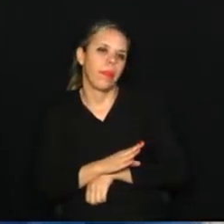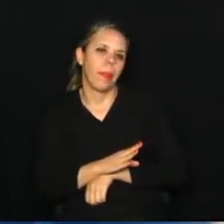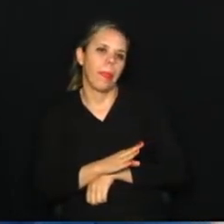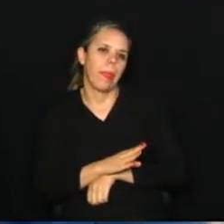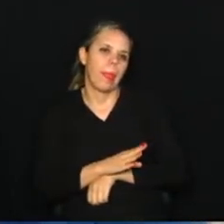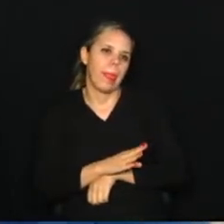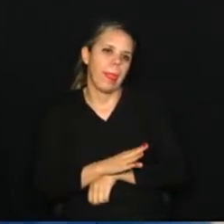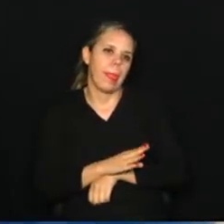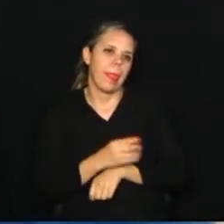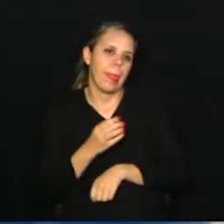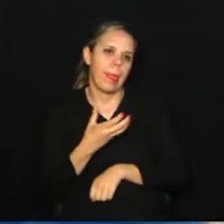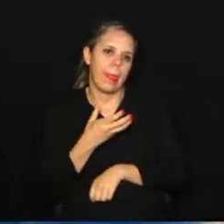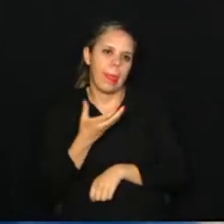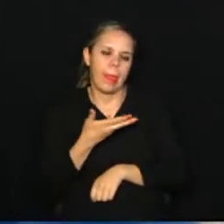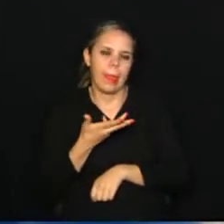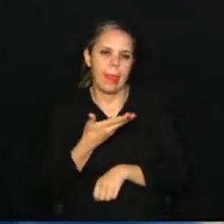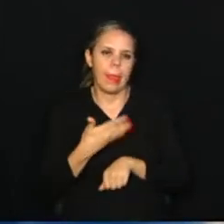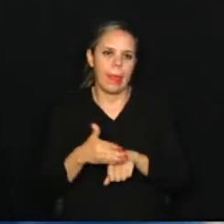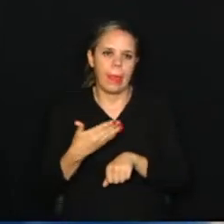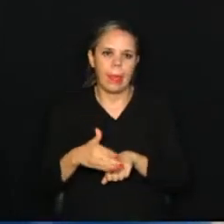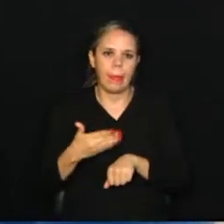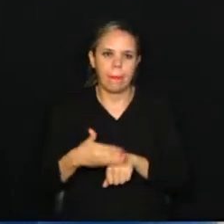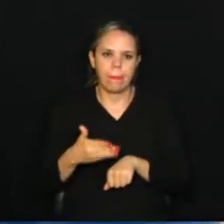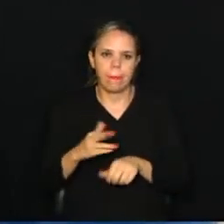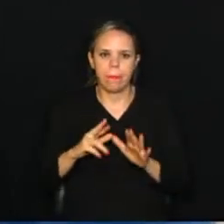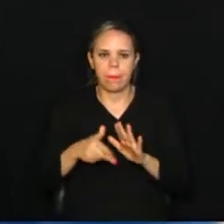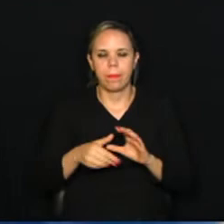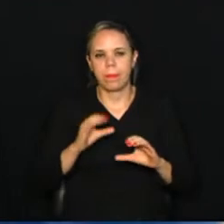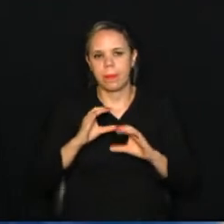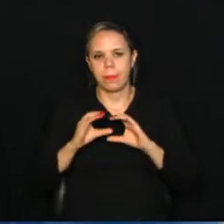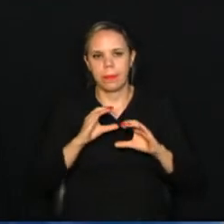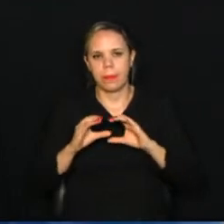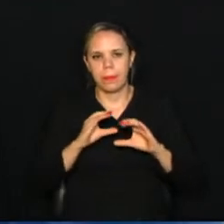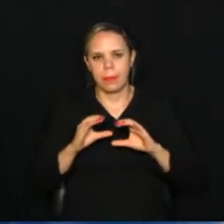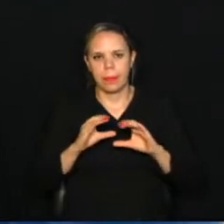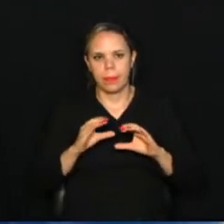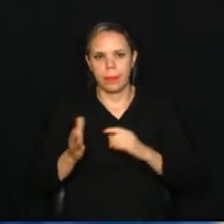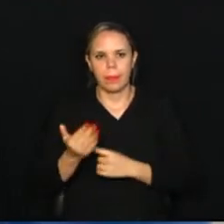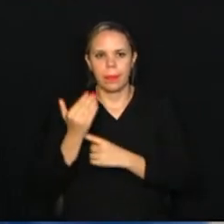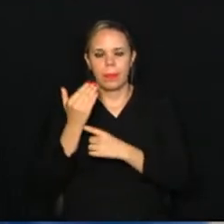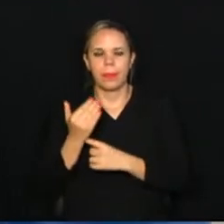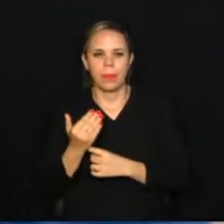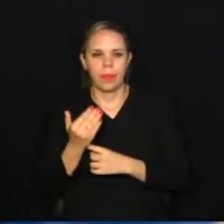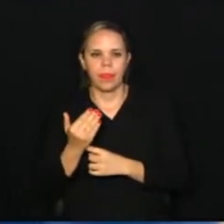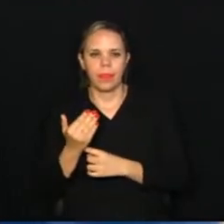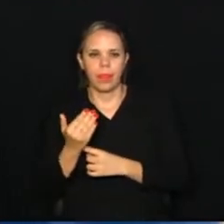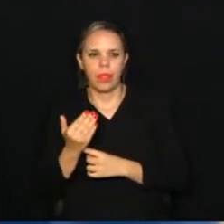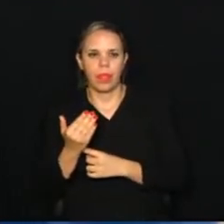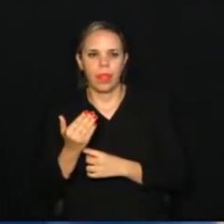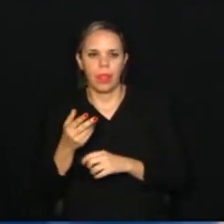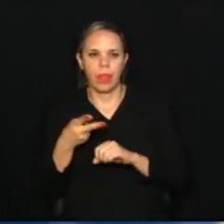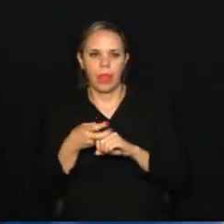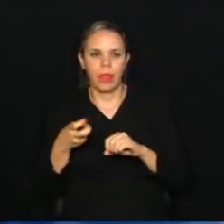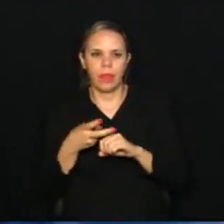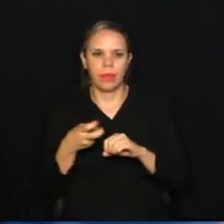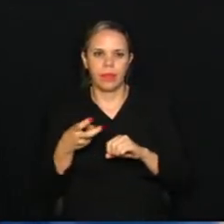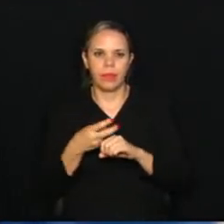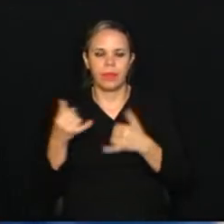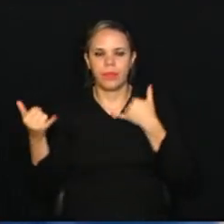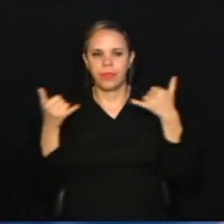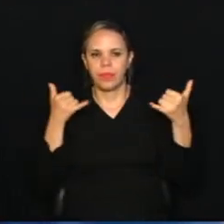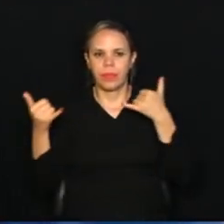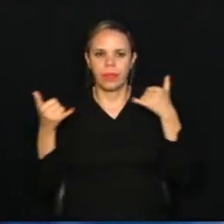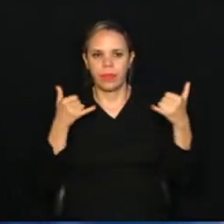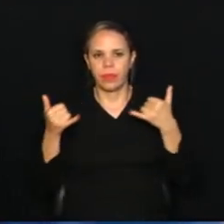mais rápida, mais prática, através de vários canais que a gente permite com a tecnologia, pode ser através de aplicativos, através de uma ligação